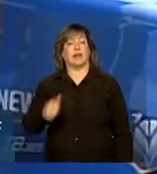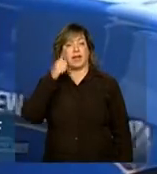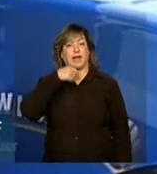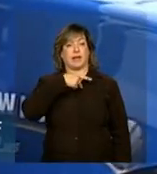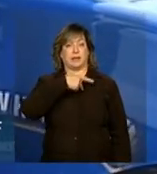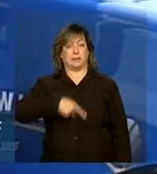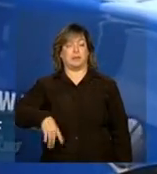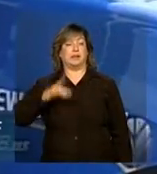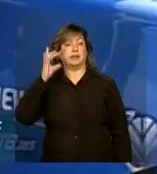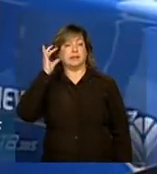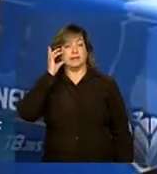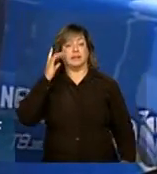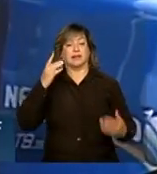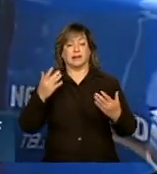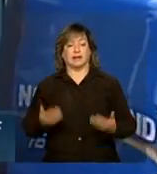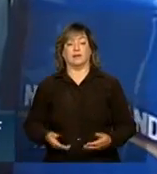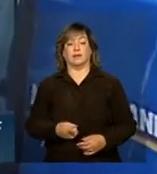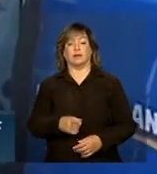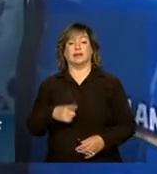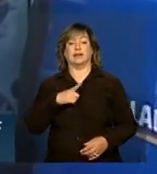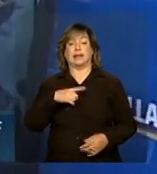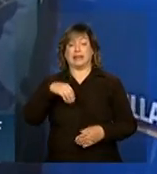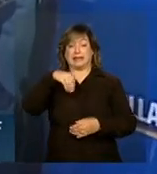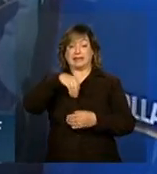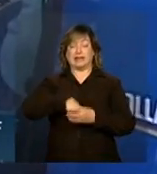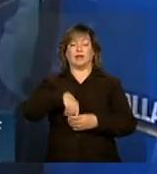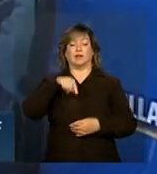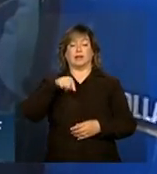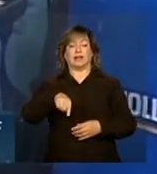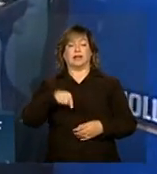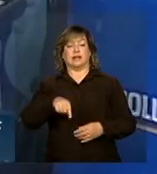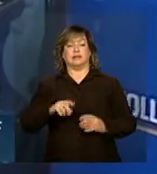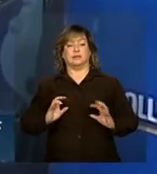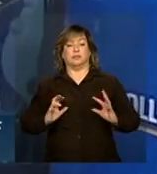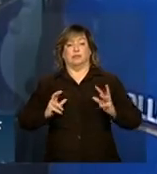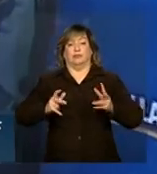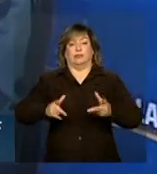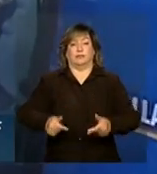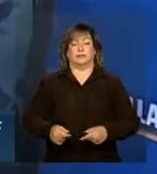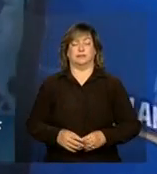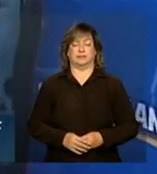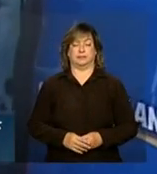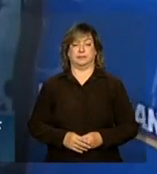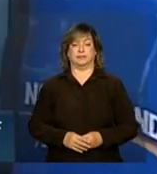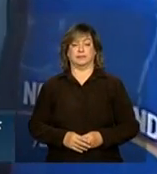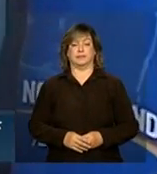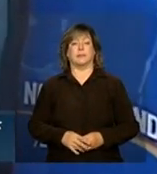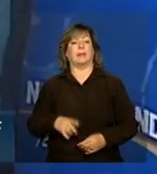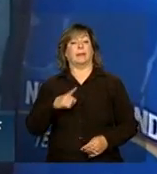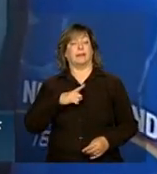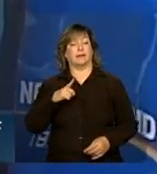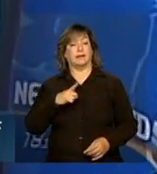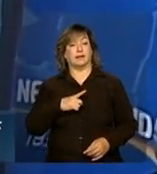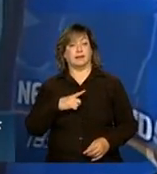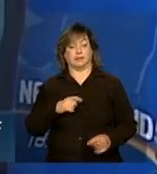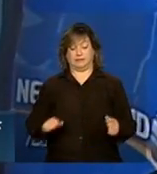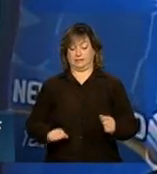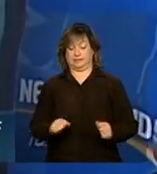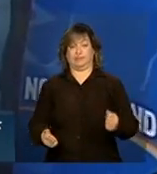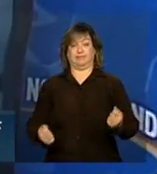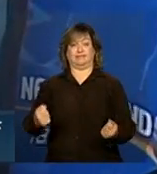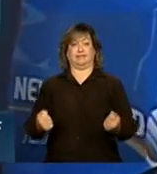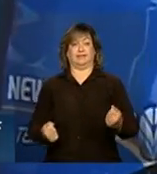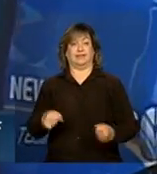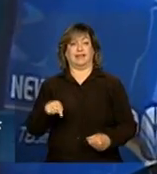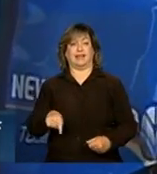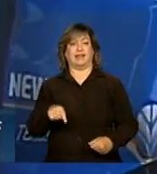Dima russef então está dentro deste equipamento e está conduzindo